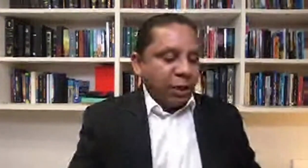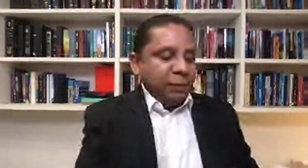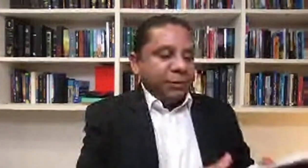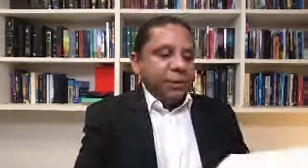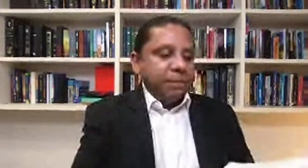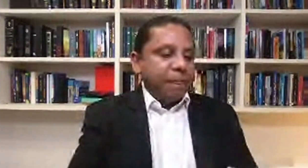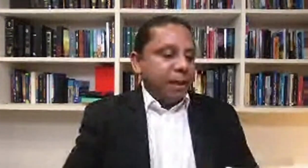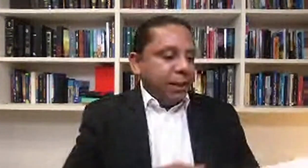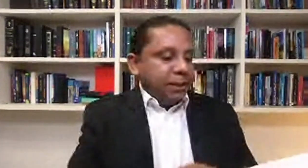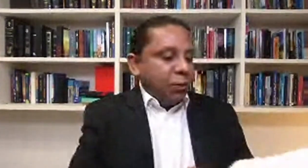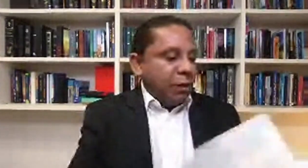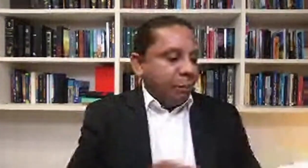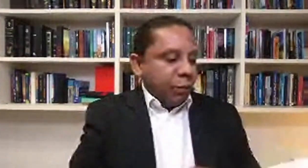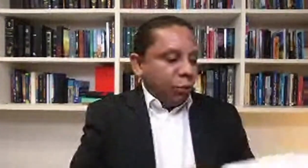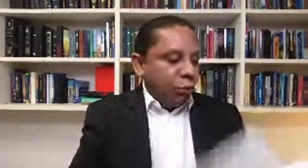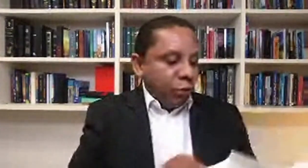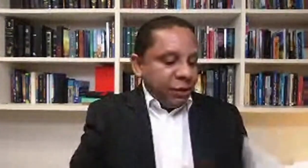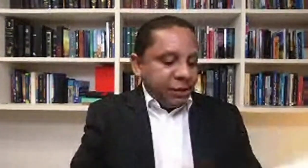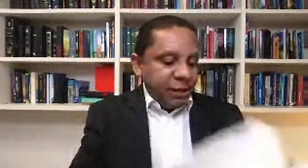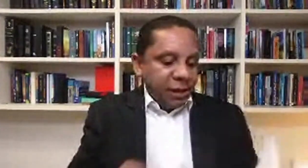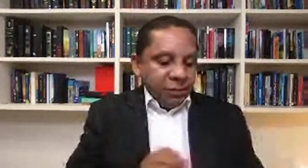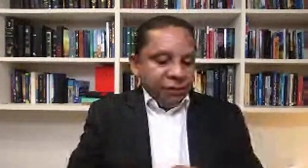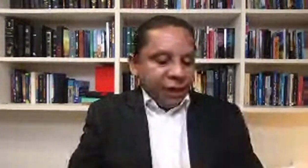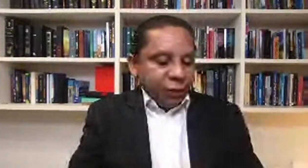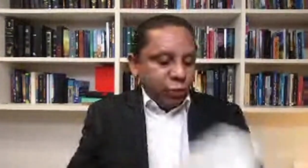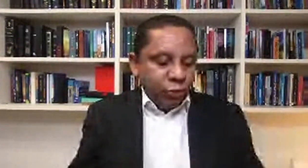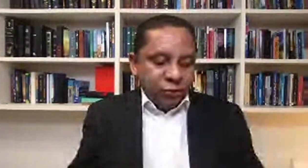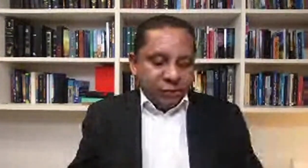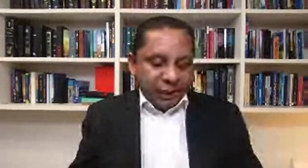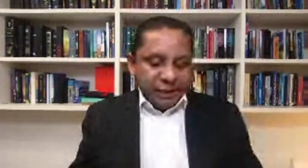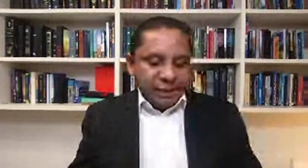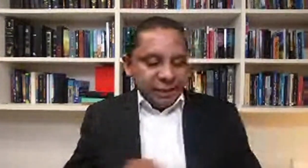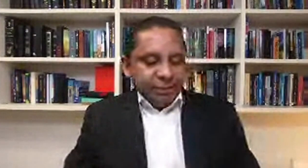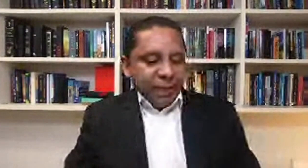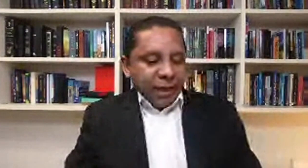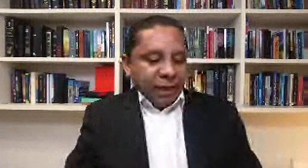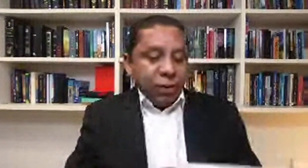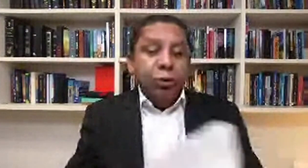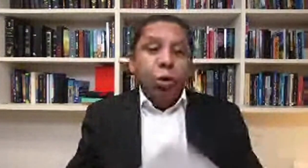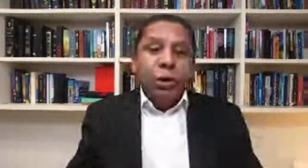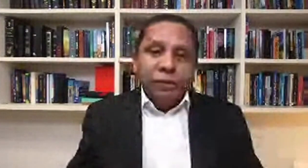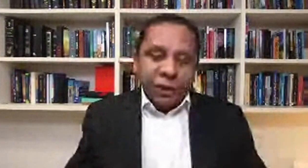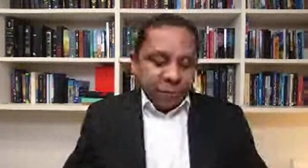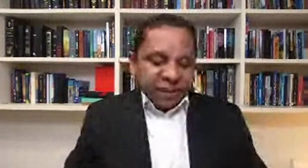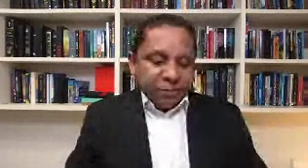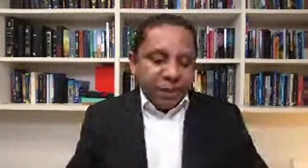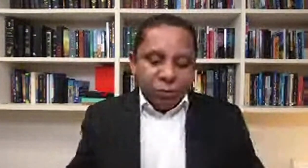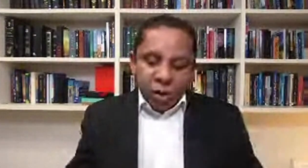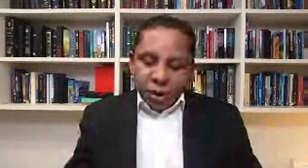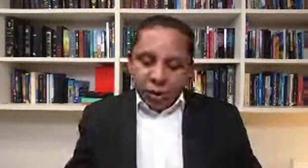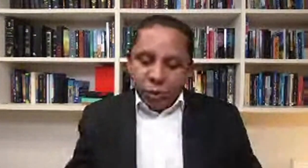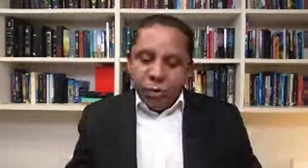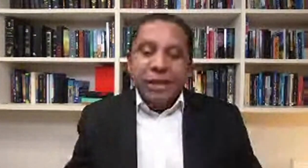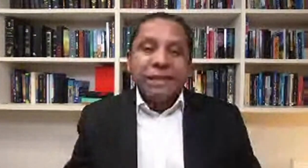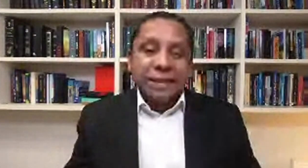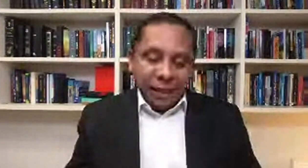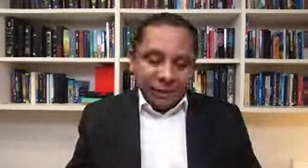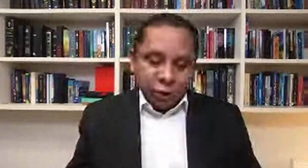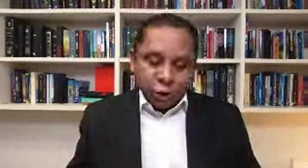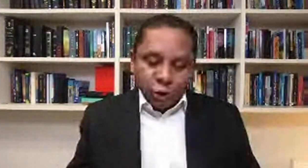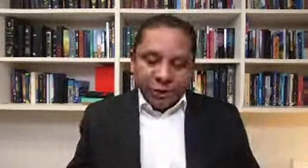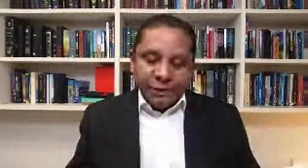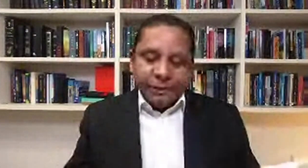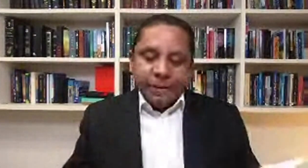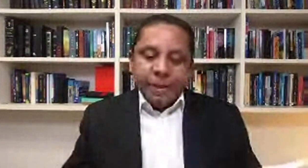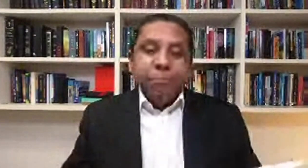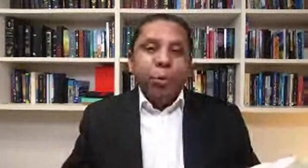para Apocalipse, então, capítulo 2, verso 13. Claro, eu não li, vocês perceberam que eu não li as